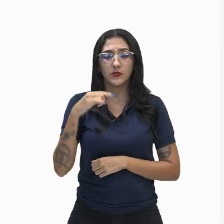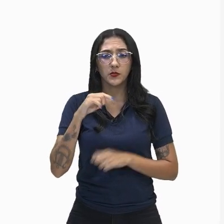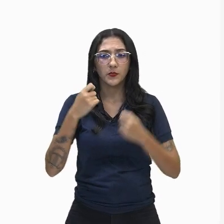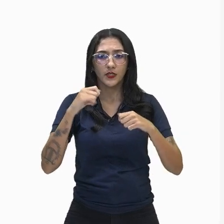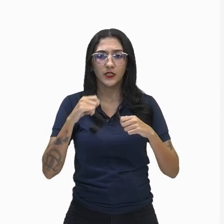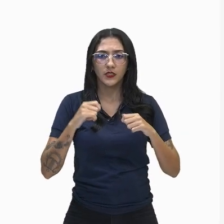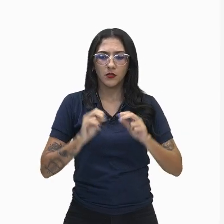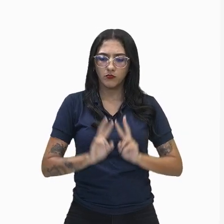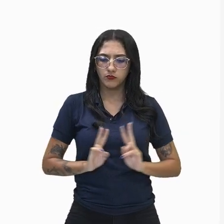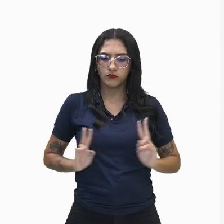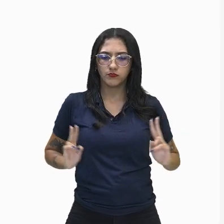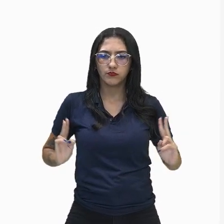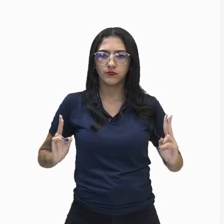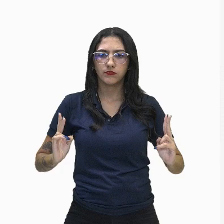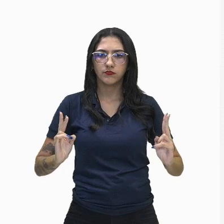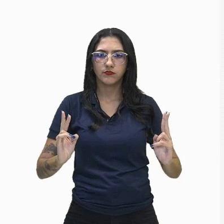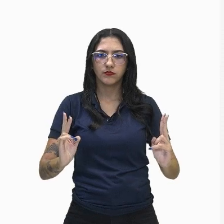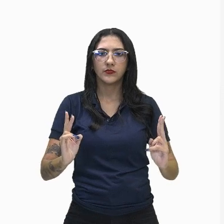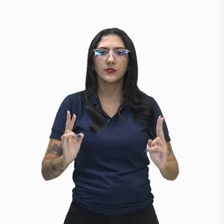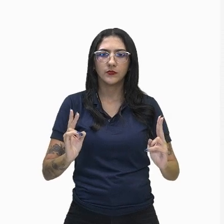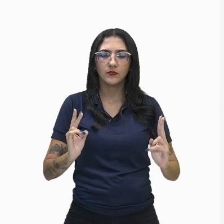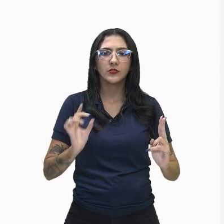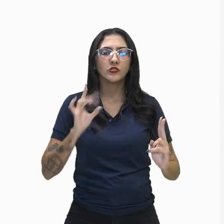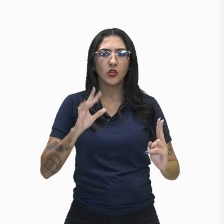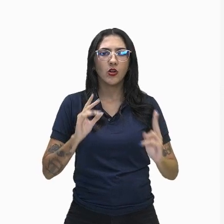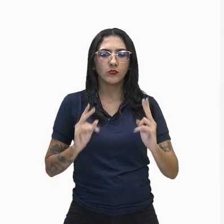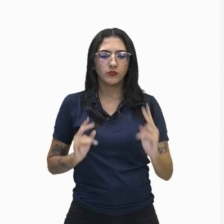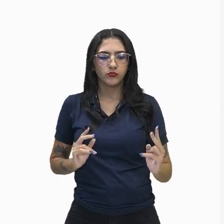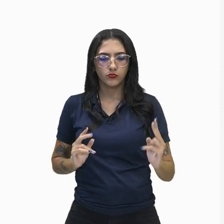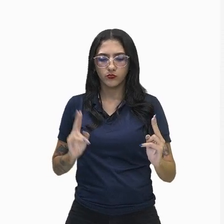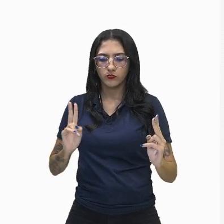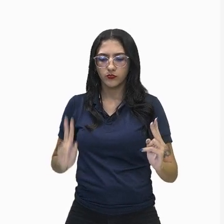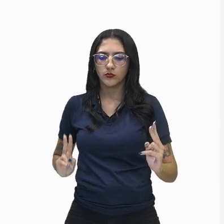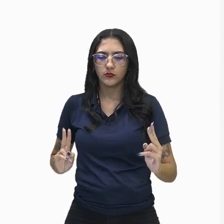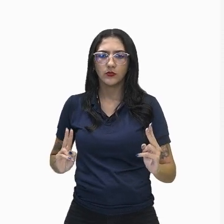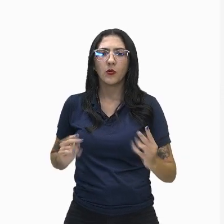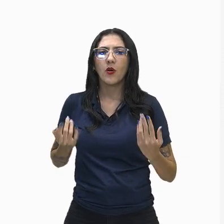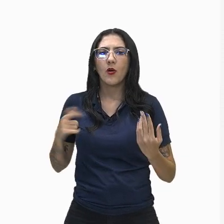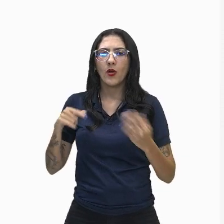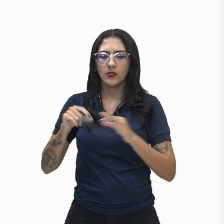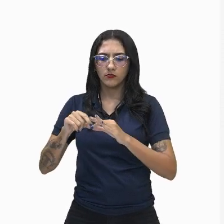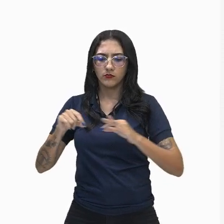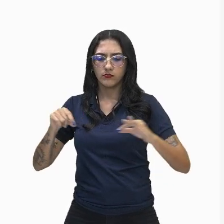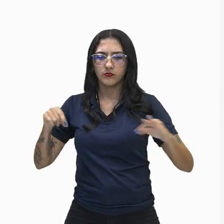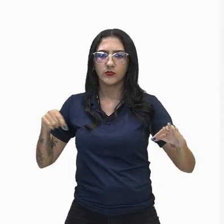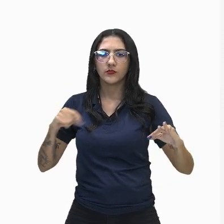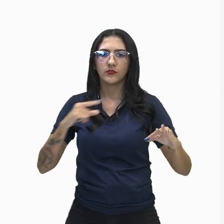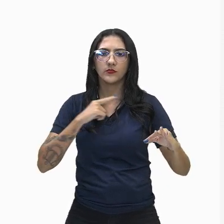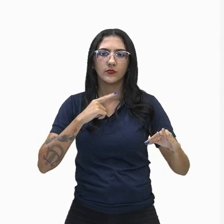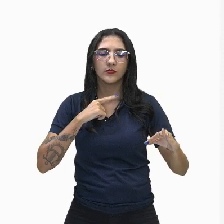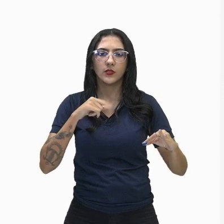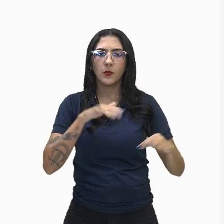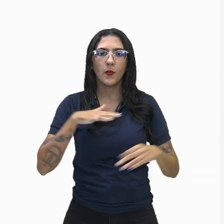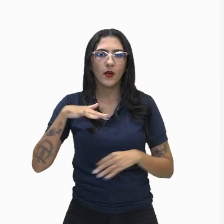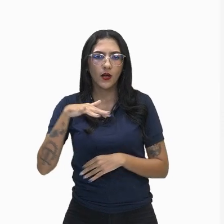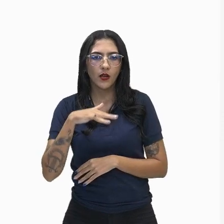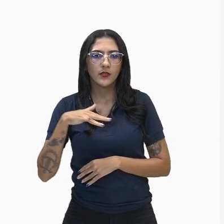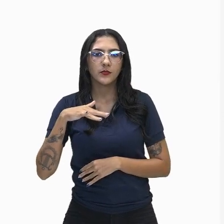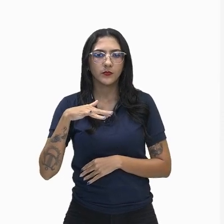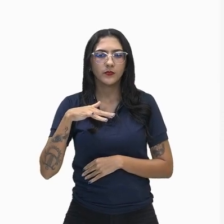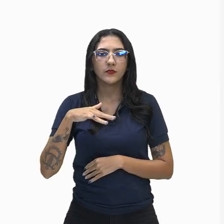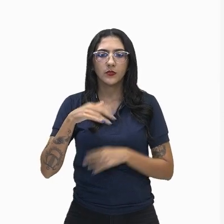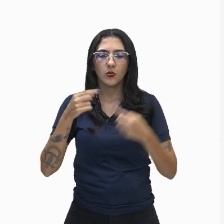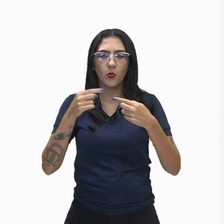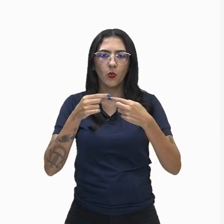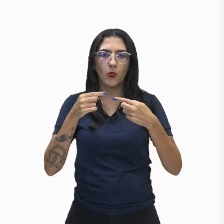cerca diagonal ligando dois cantos opostos. Qual será o comprimento da cerca diagonal que cruza